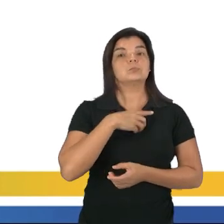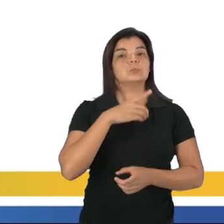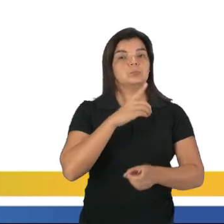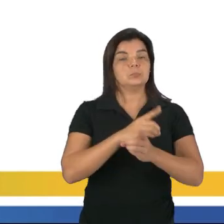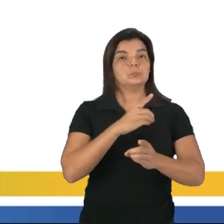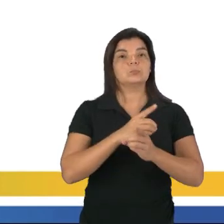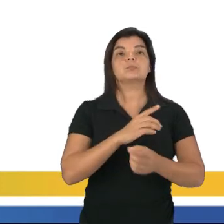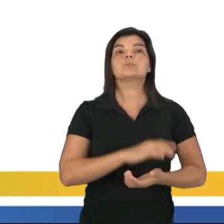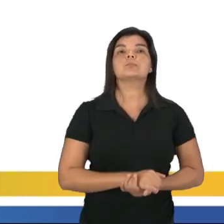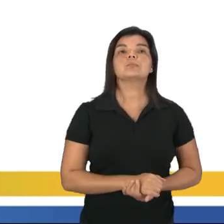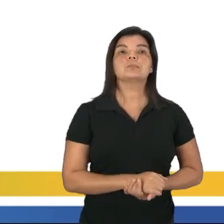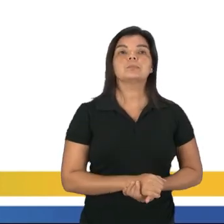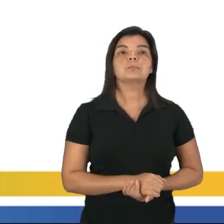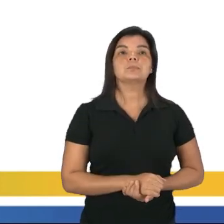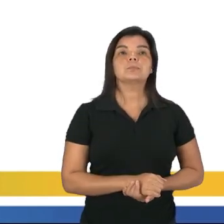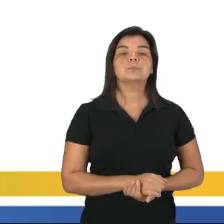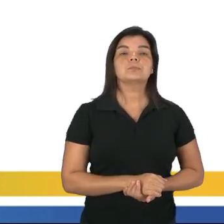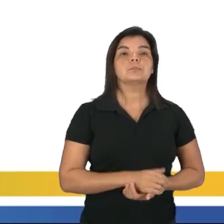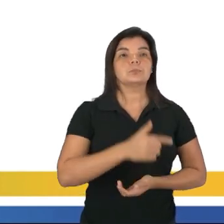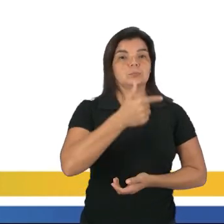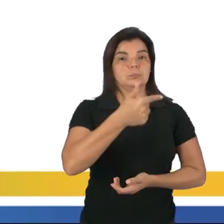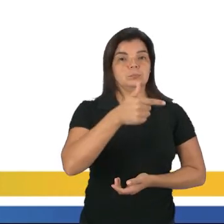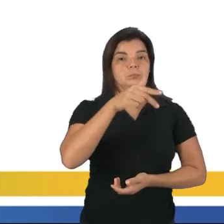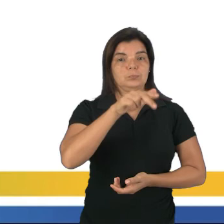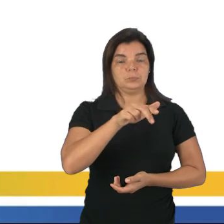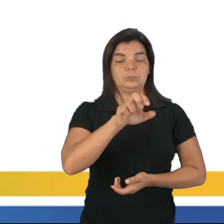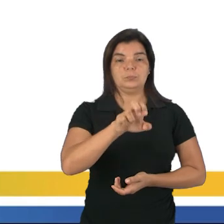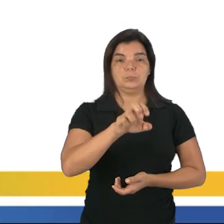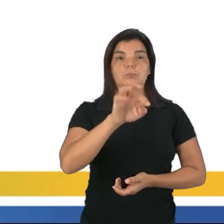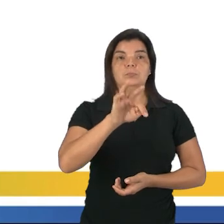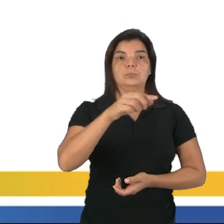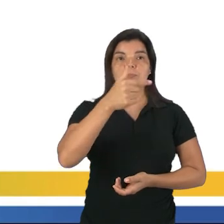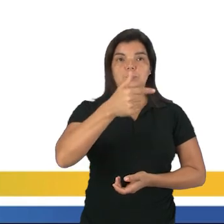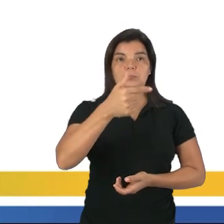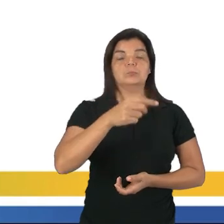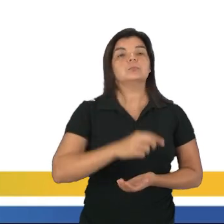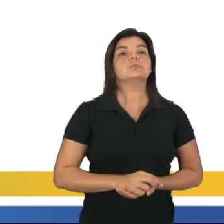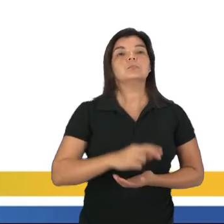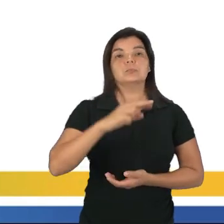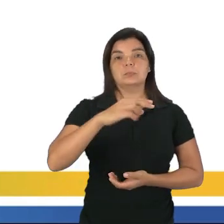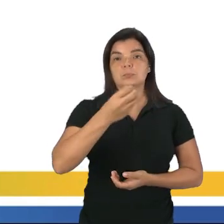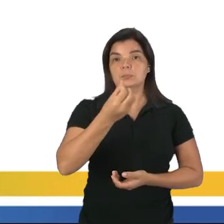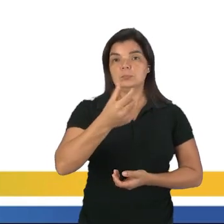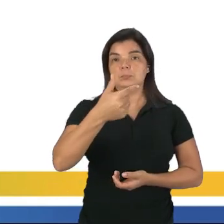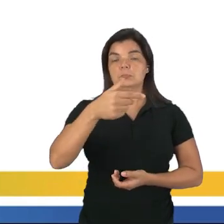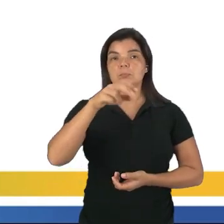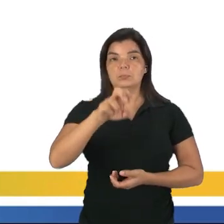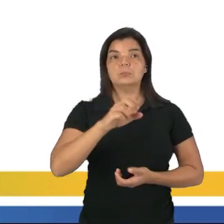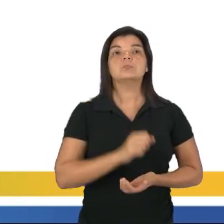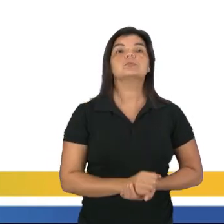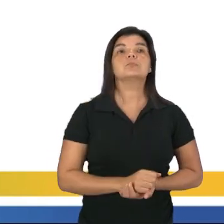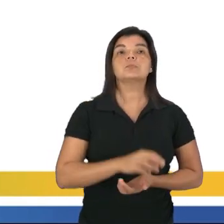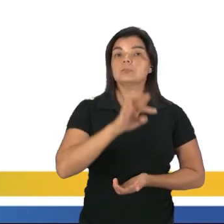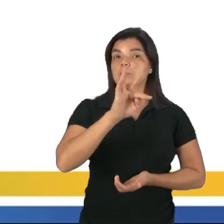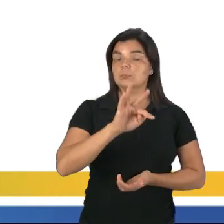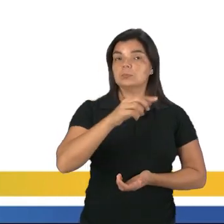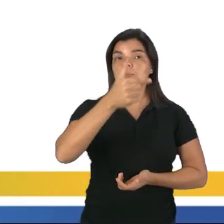encontrar o valor dela, certo? Então, fazendo isso, passando 25t² para o outro lado, igualando a